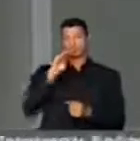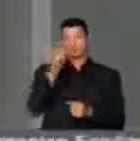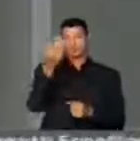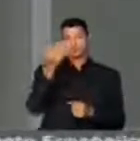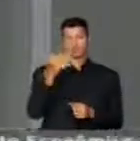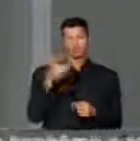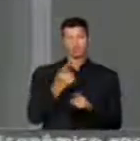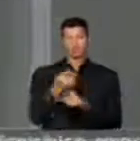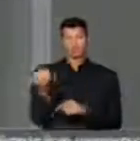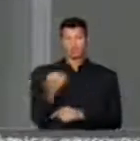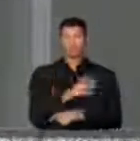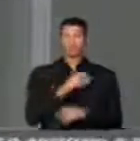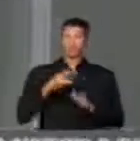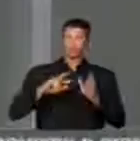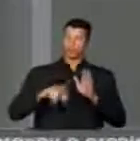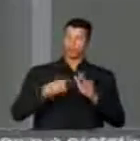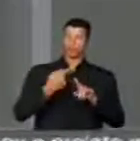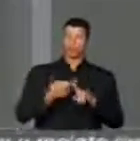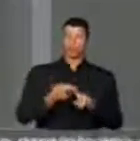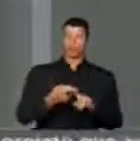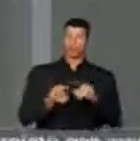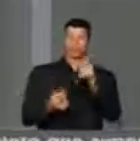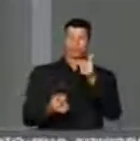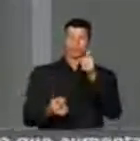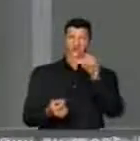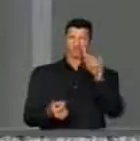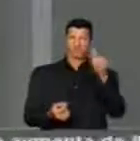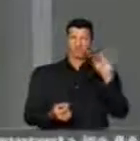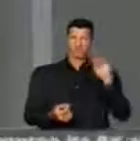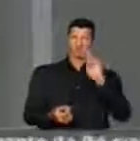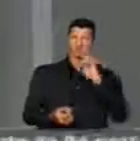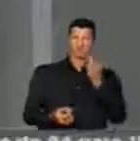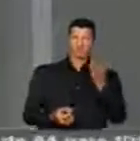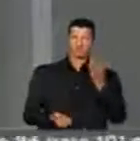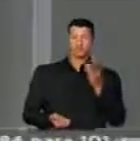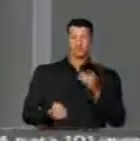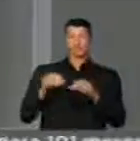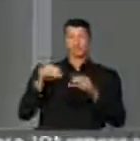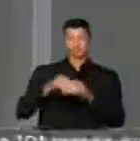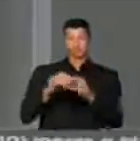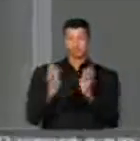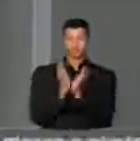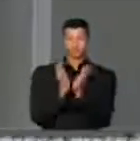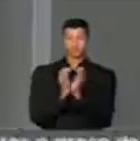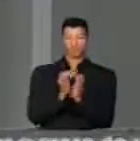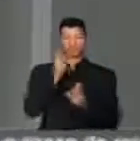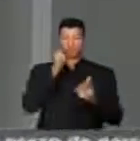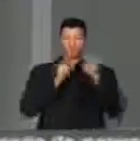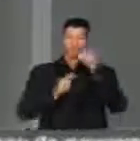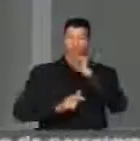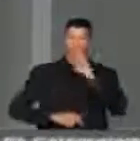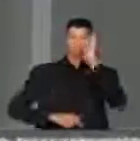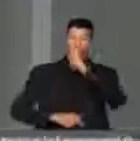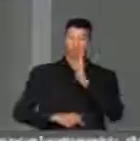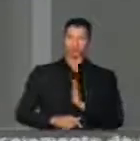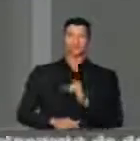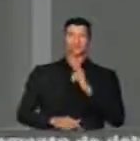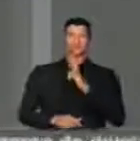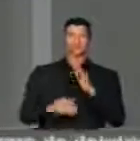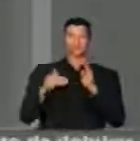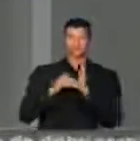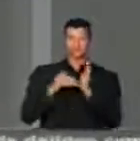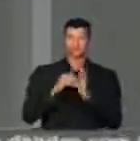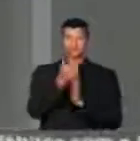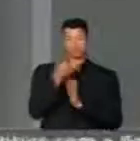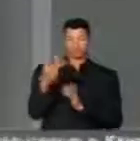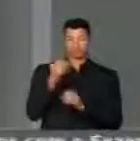e atualmente investe mais de 110 bilhões no setor. As conquistas que o Brasil obteve nos últimos